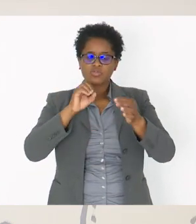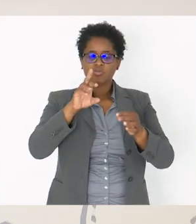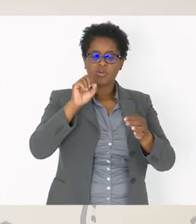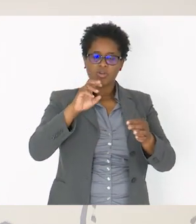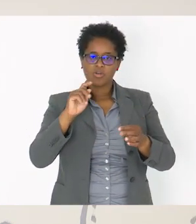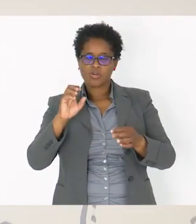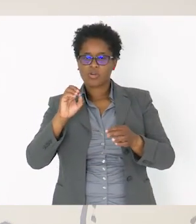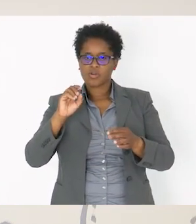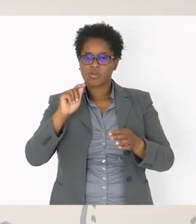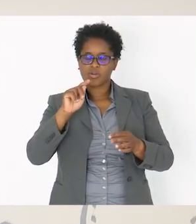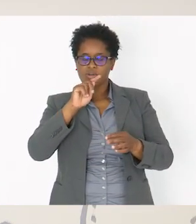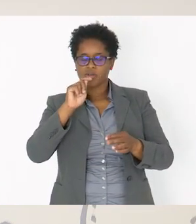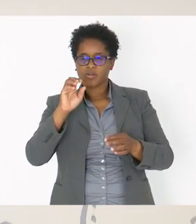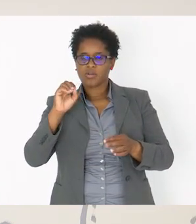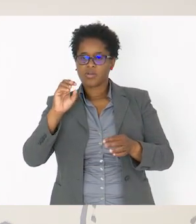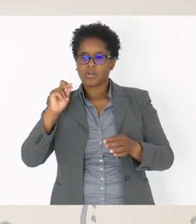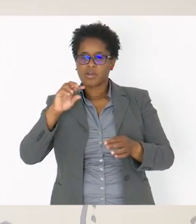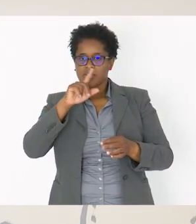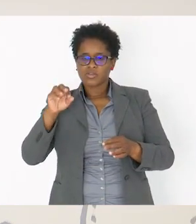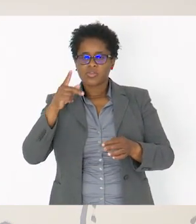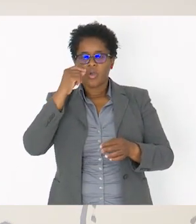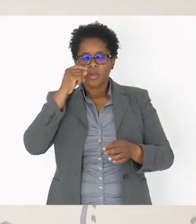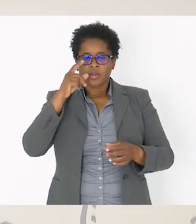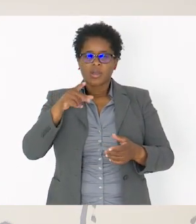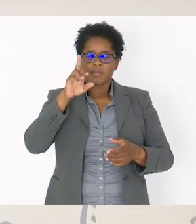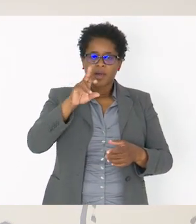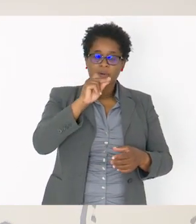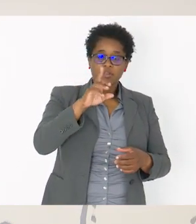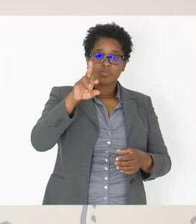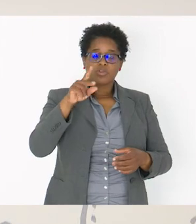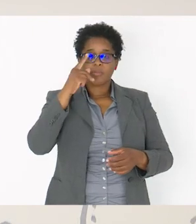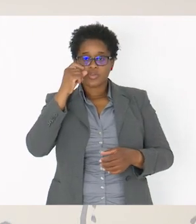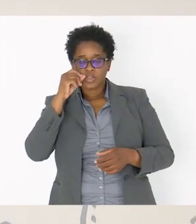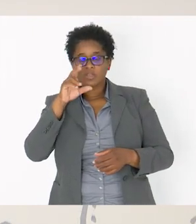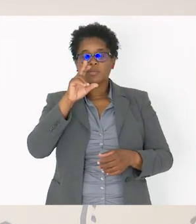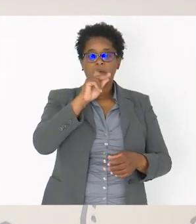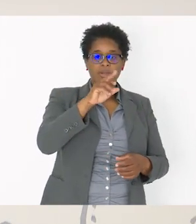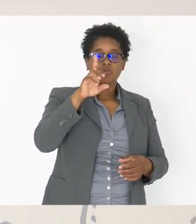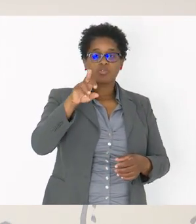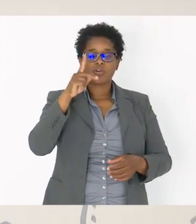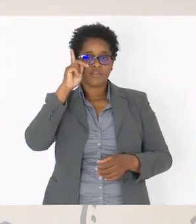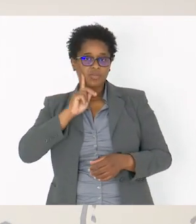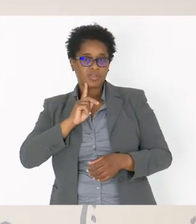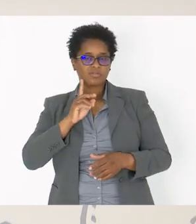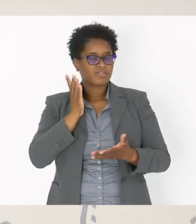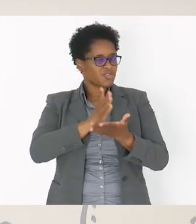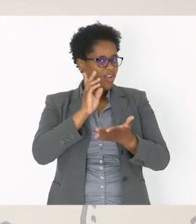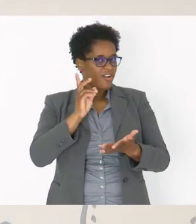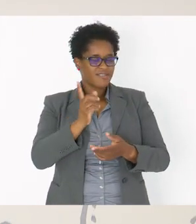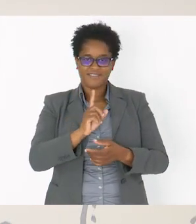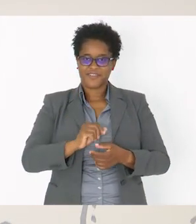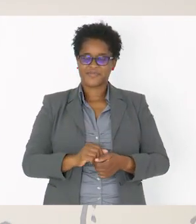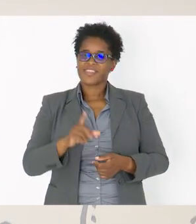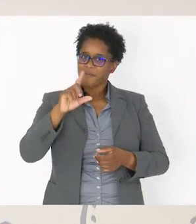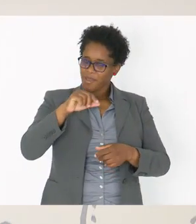aparelho reprodutor masculino e do aparelho reprodutor feminino. Só? Não.